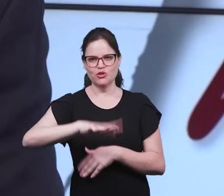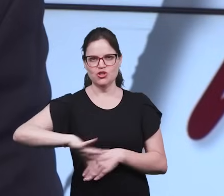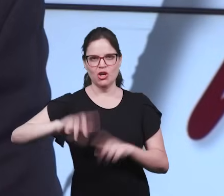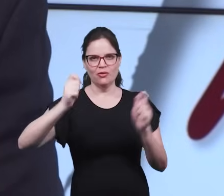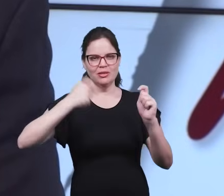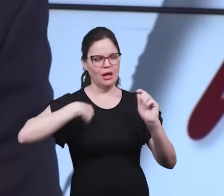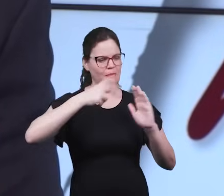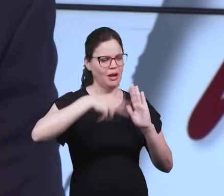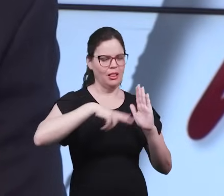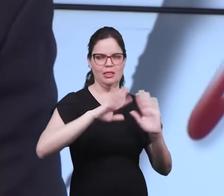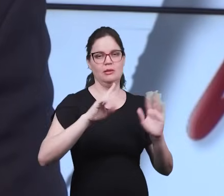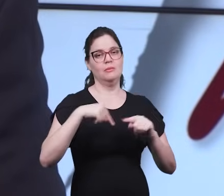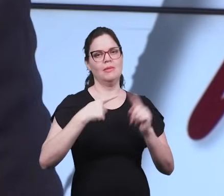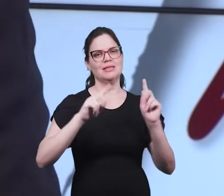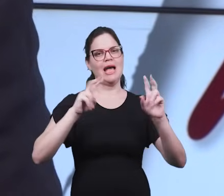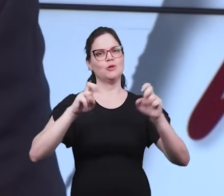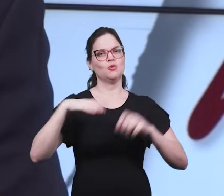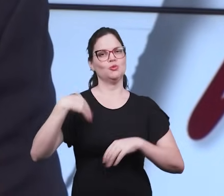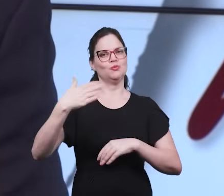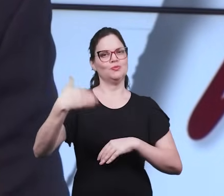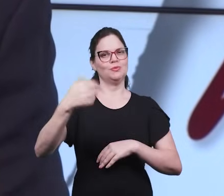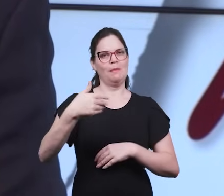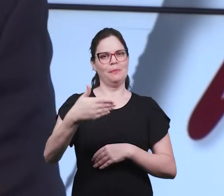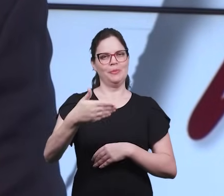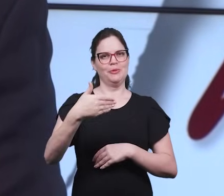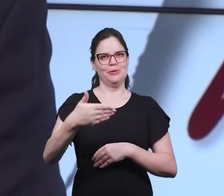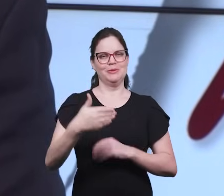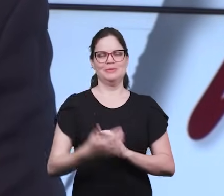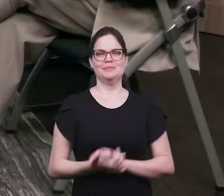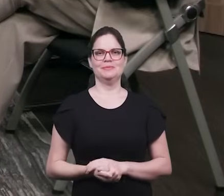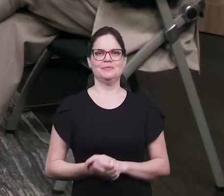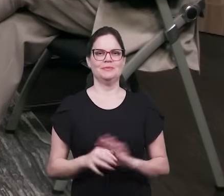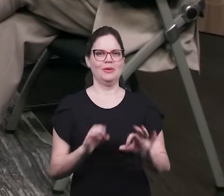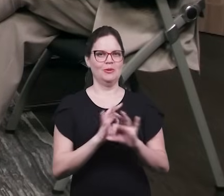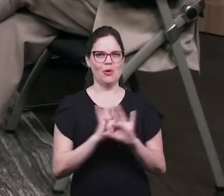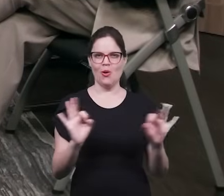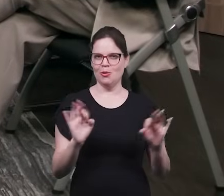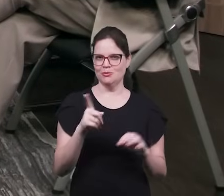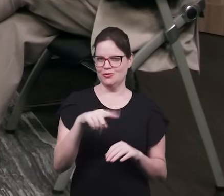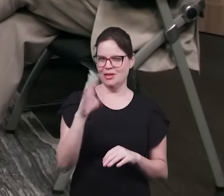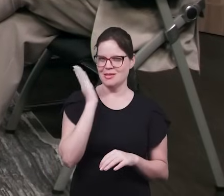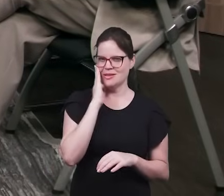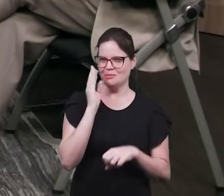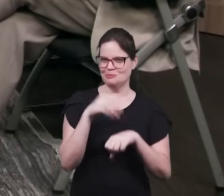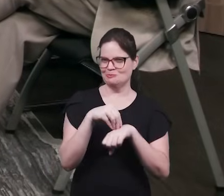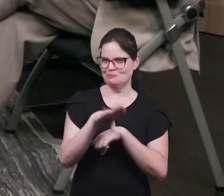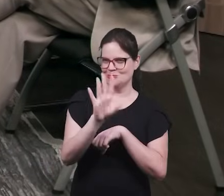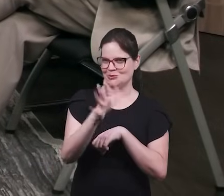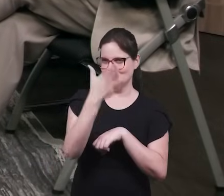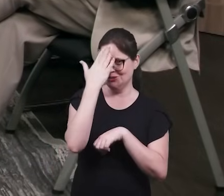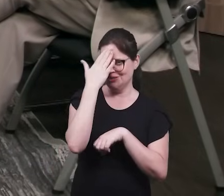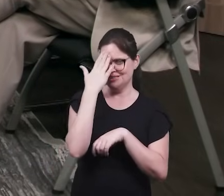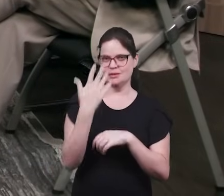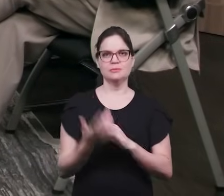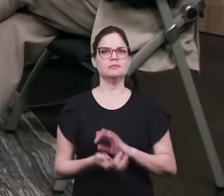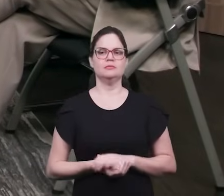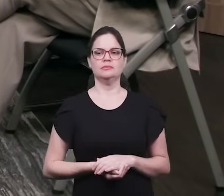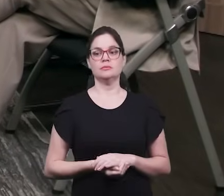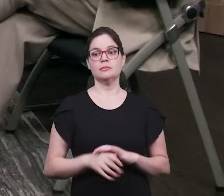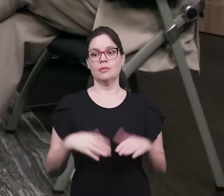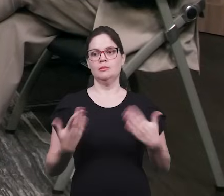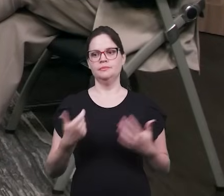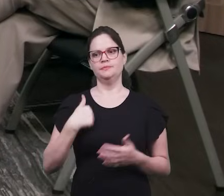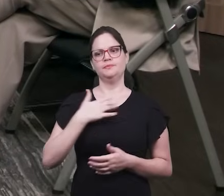palavra, mas isso é um assunto para a próxima carta. Muito bem, já fica aí a expectativa, né? Não,